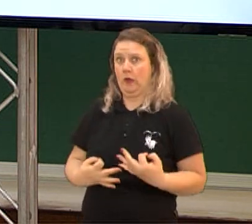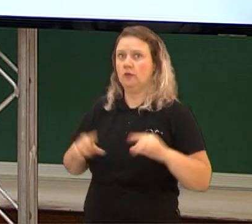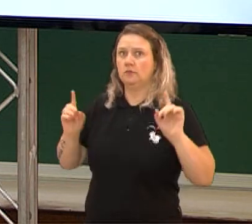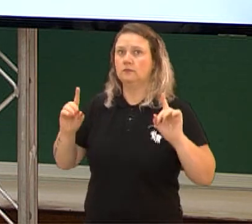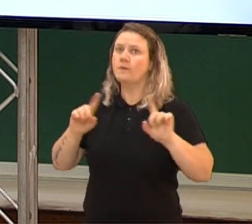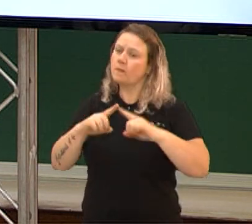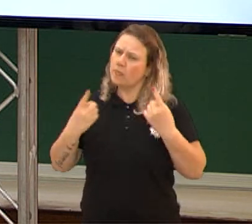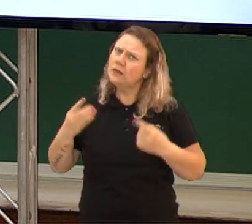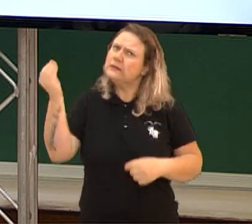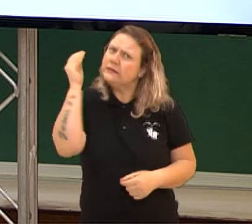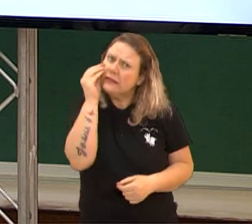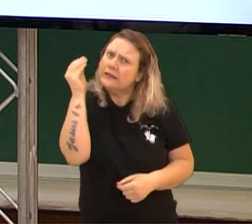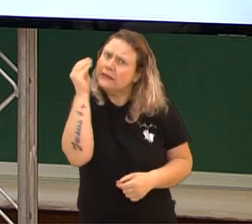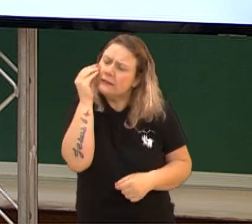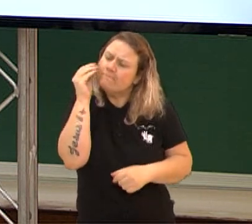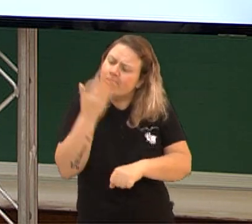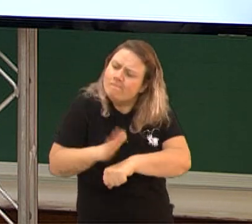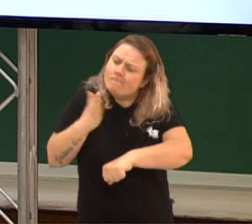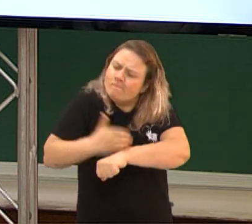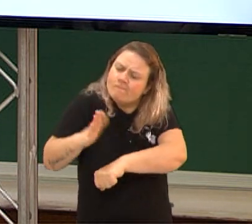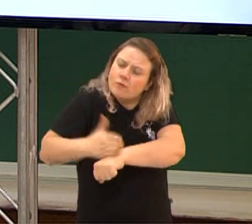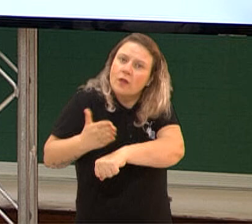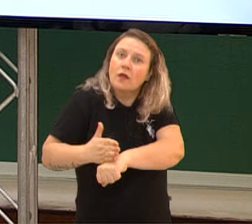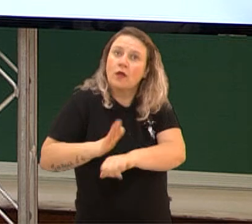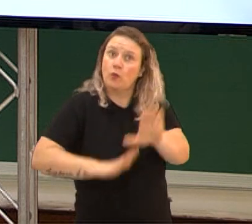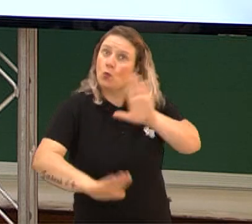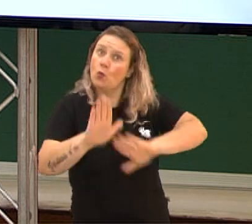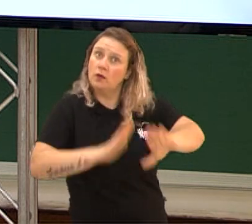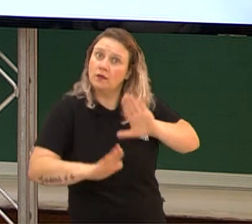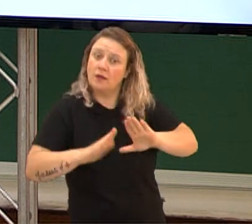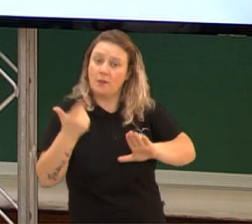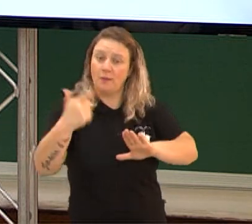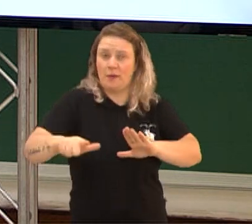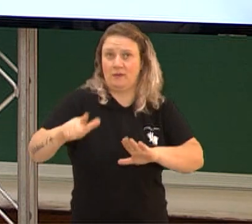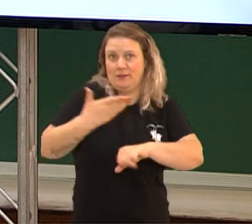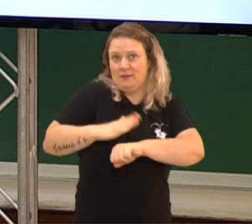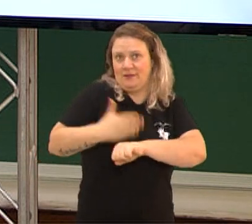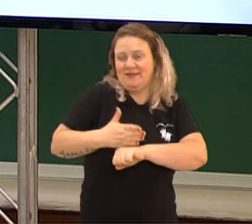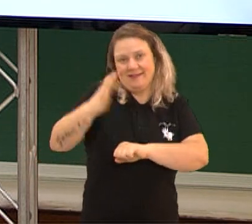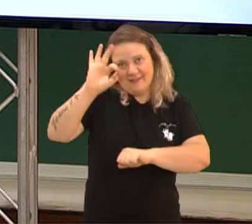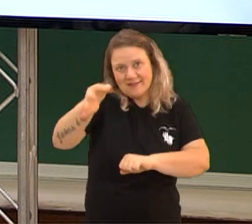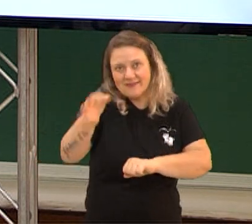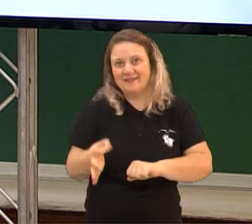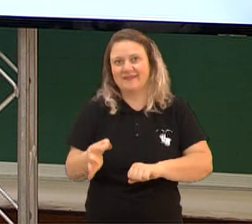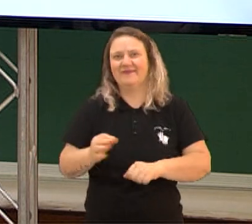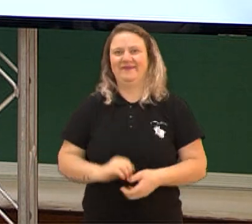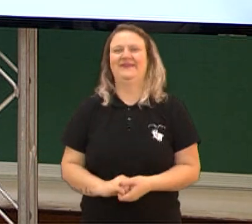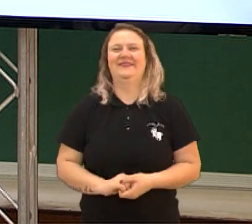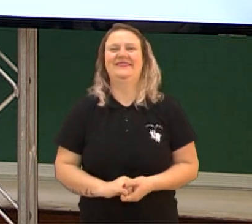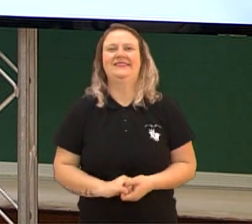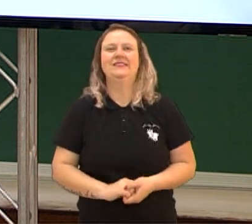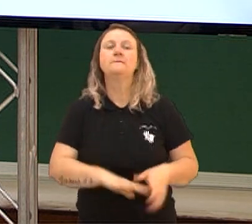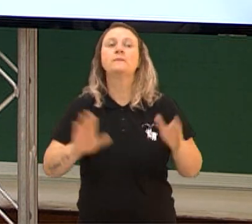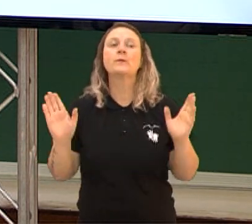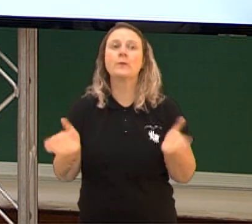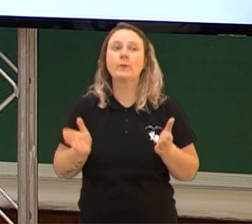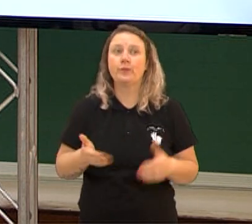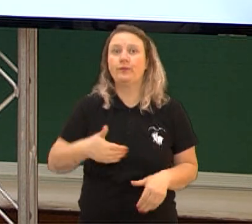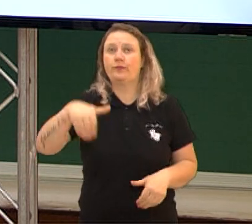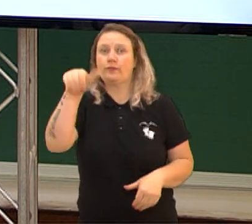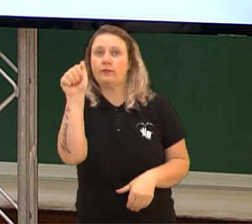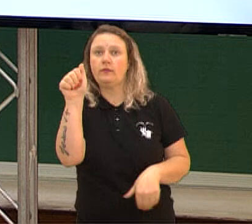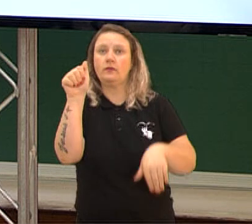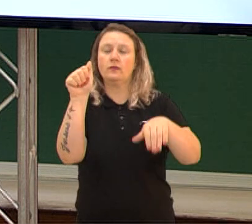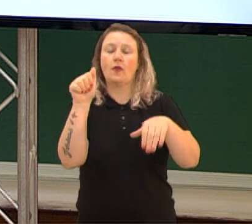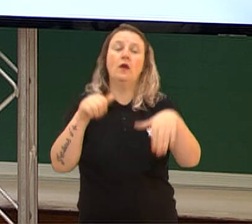bom. Tome cuidado para que na próxima você não erre isso. Tá legal? Quais são os valores de A e B na seguinte igualdade? Aqui você